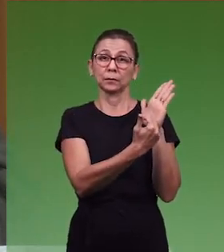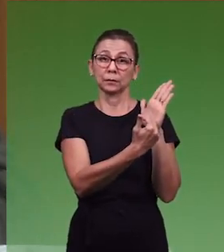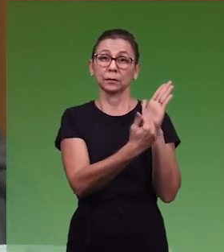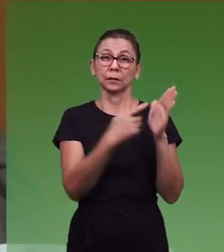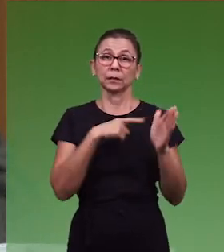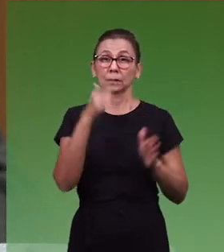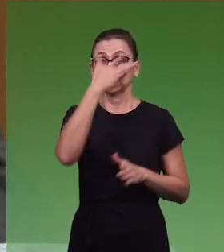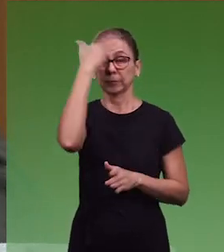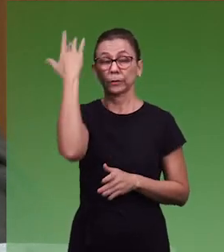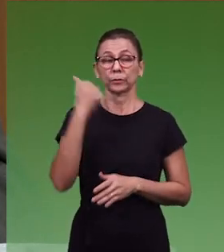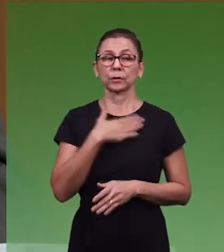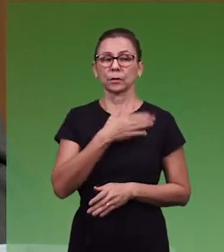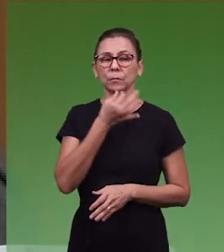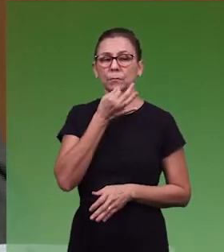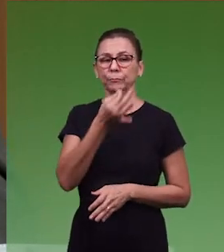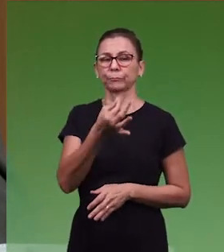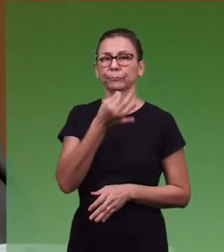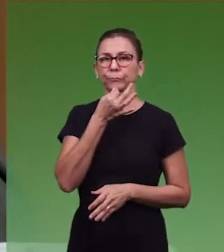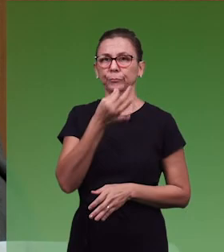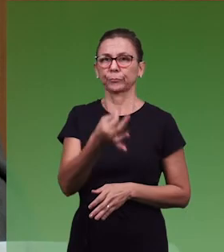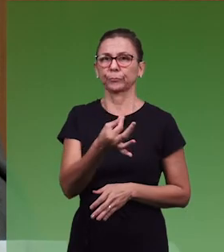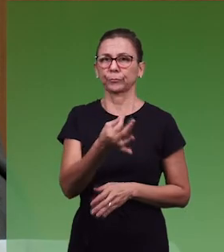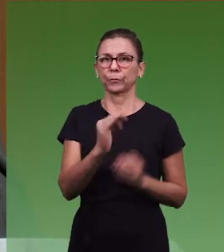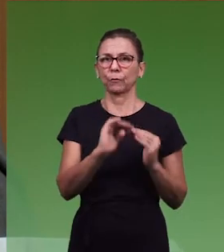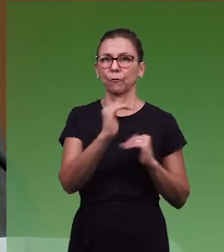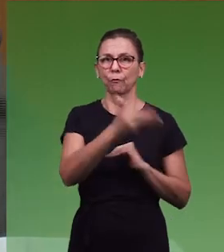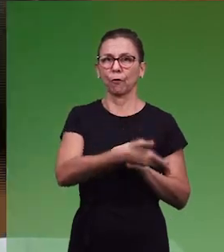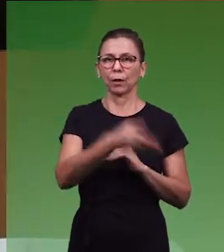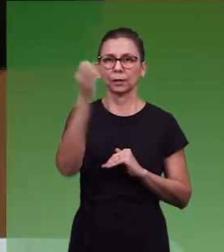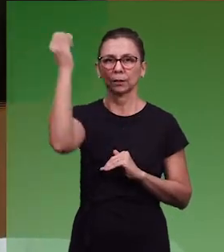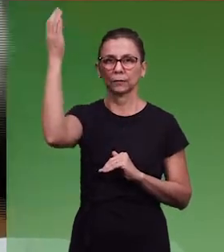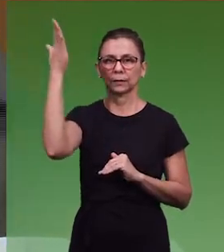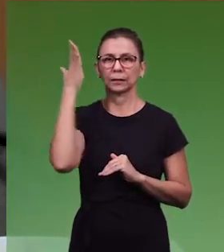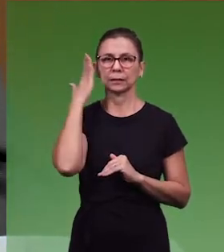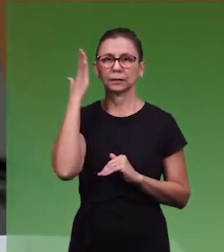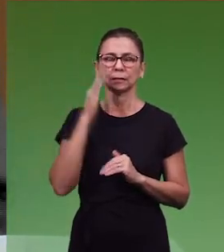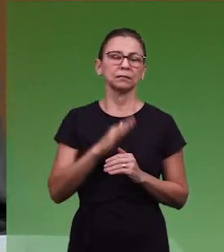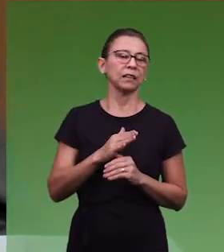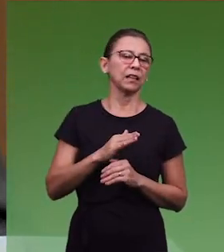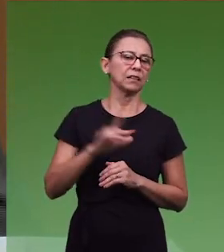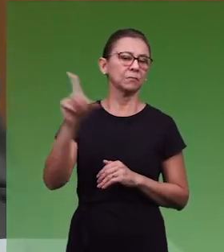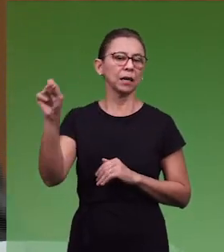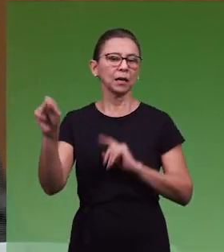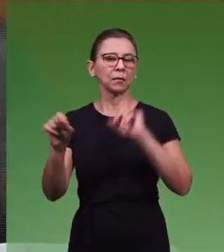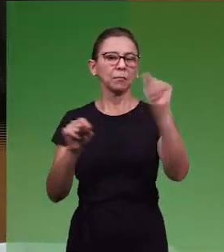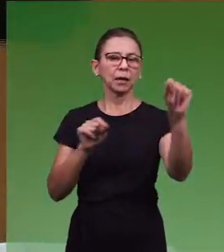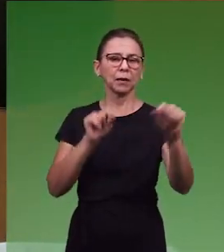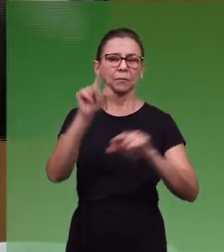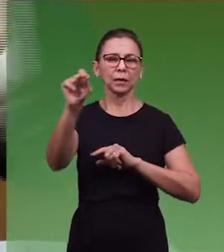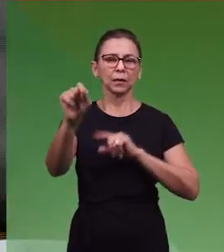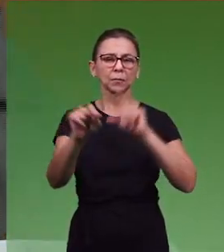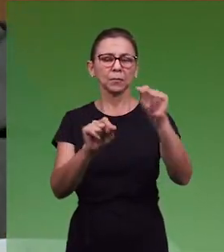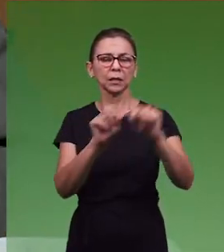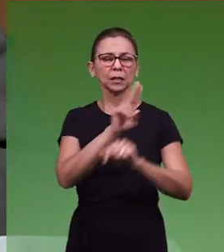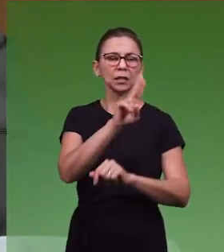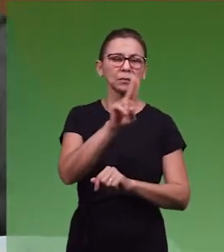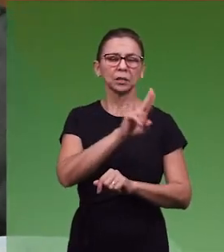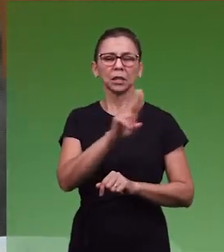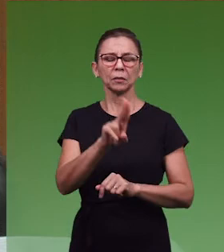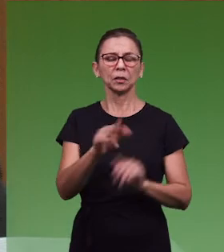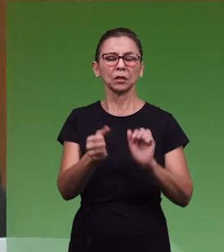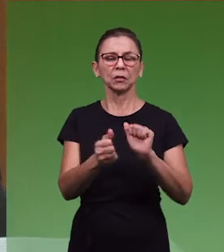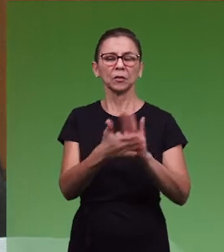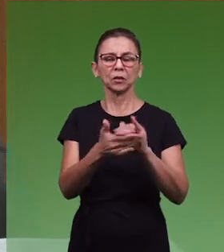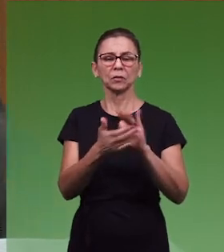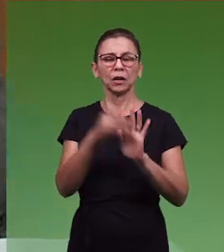de dar opinião, fora da revelação, né? Cante esse hino, cante aquele hino. Eu acho que é isso, eu acho que é aquilo. O